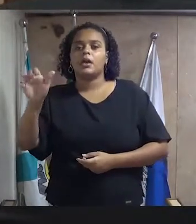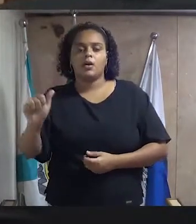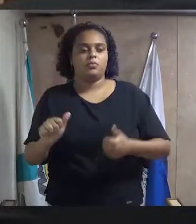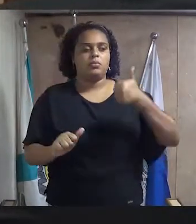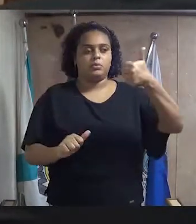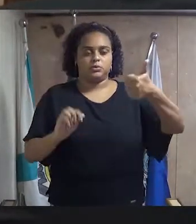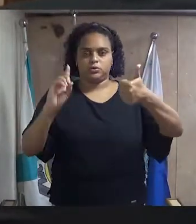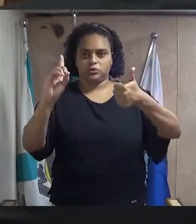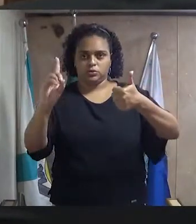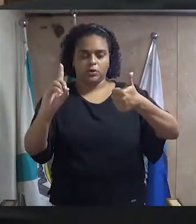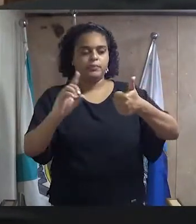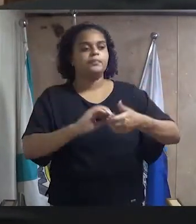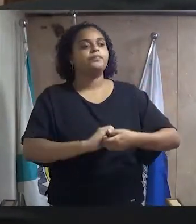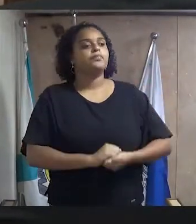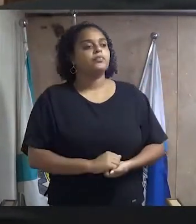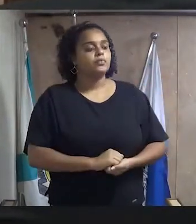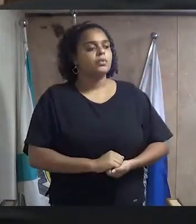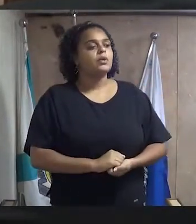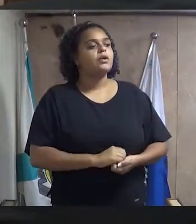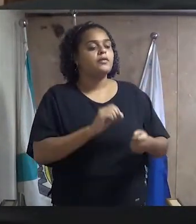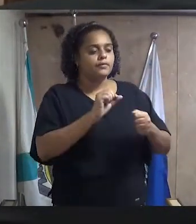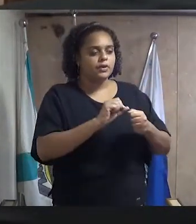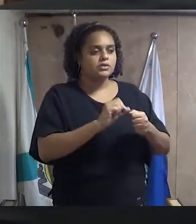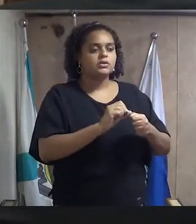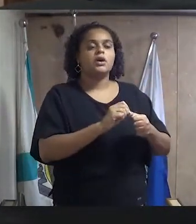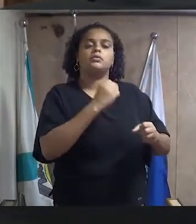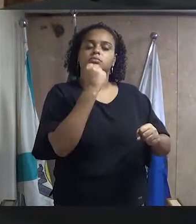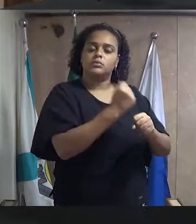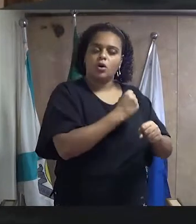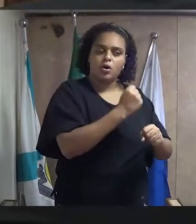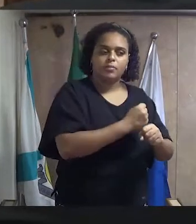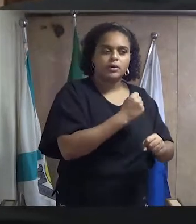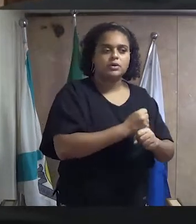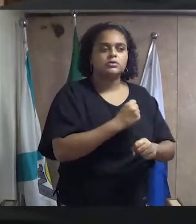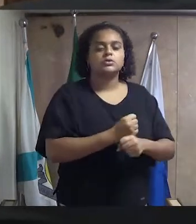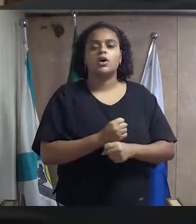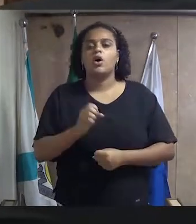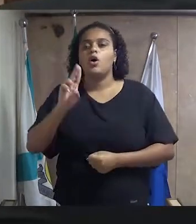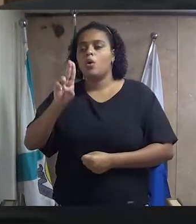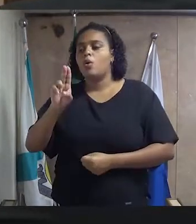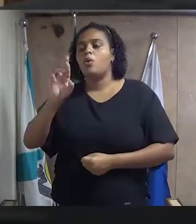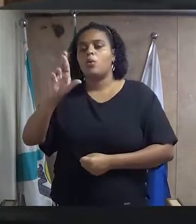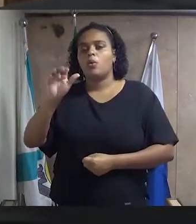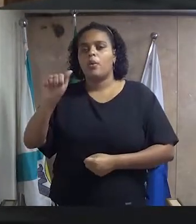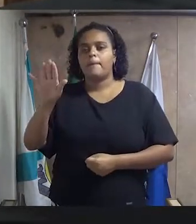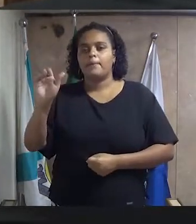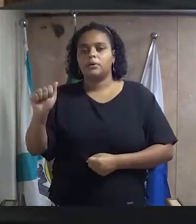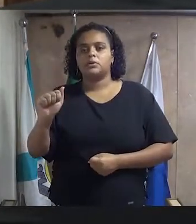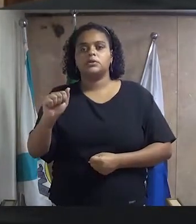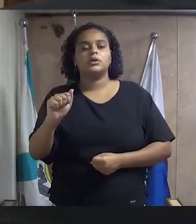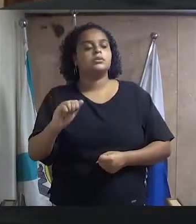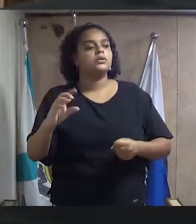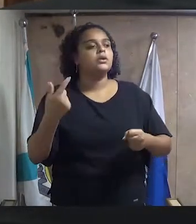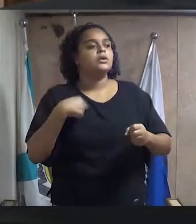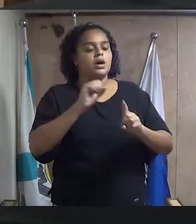desse município, a fim de realizar obras de serviço de urbanização e integração